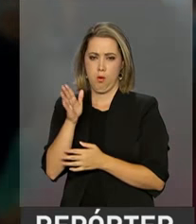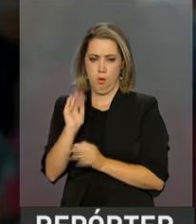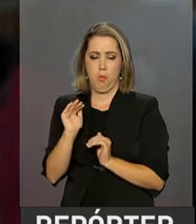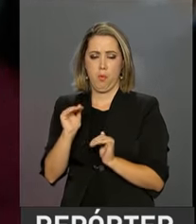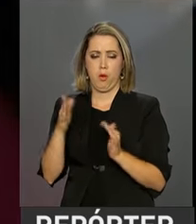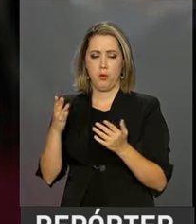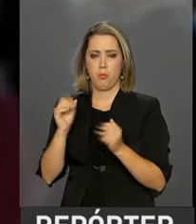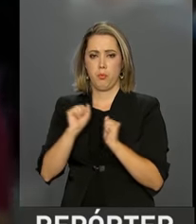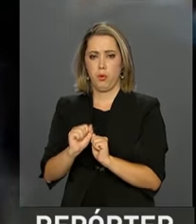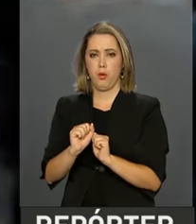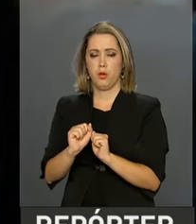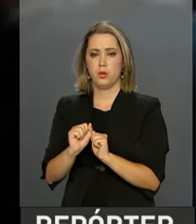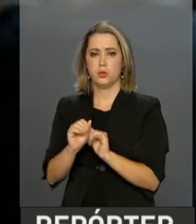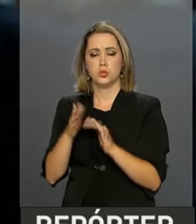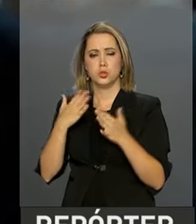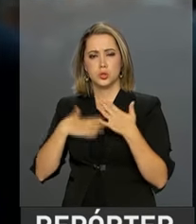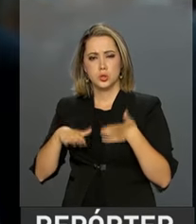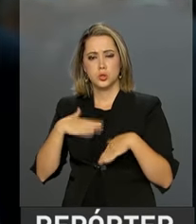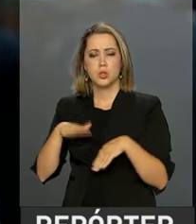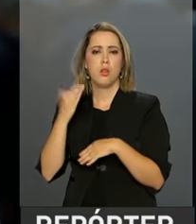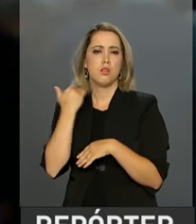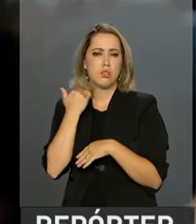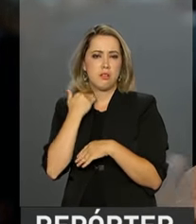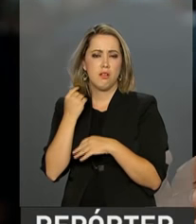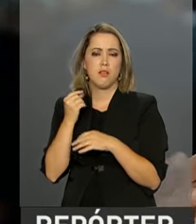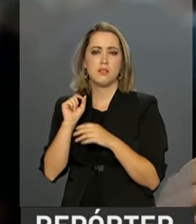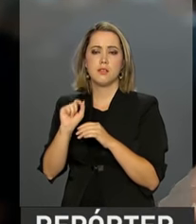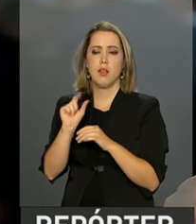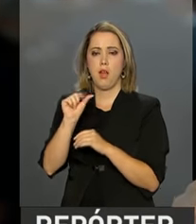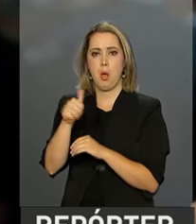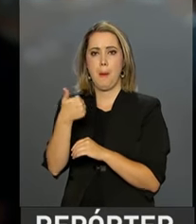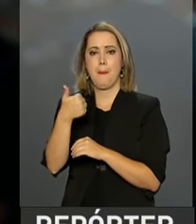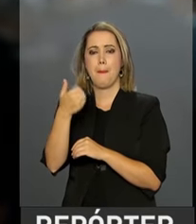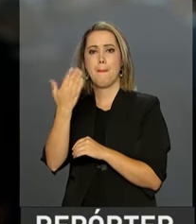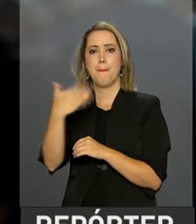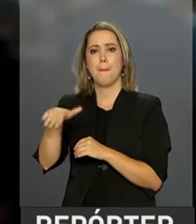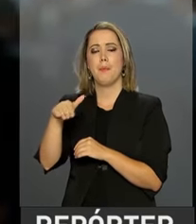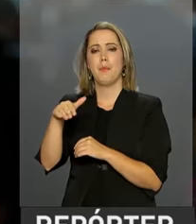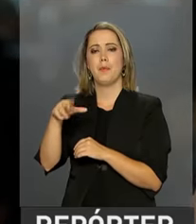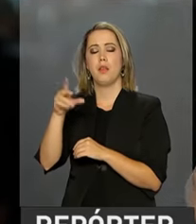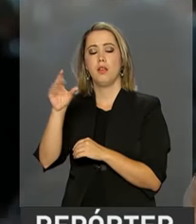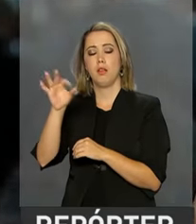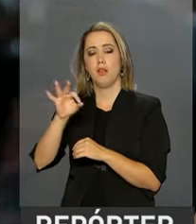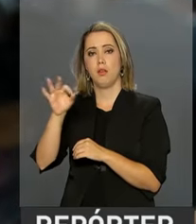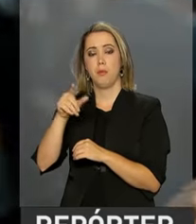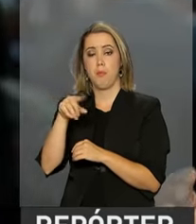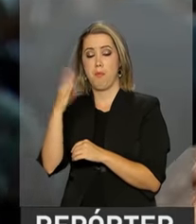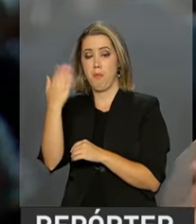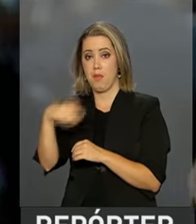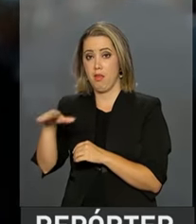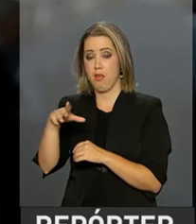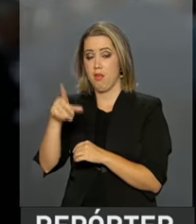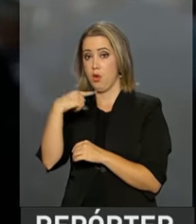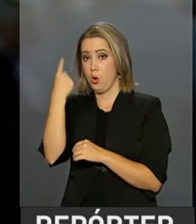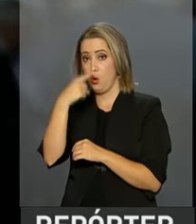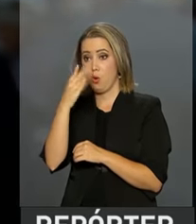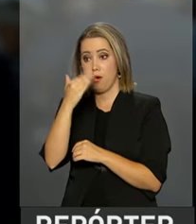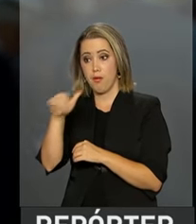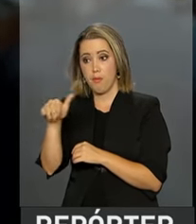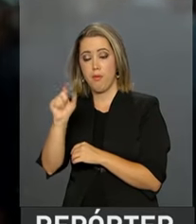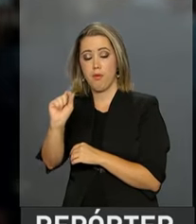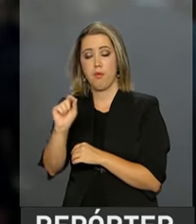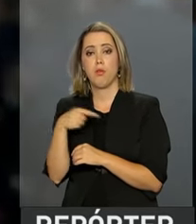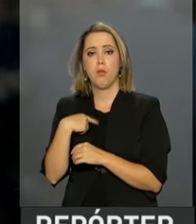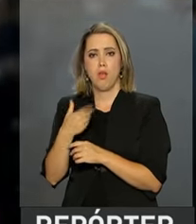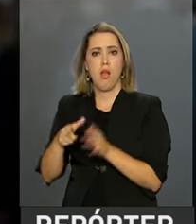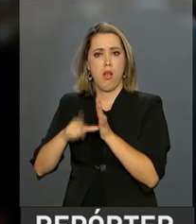Os empregados resolvem pedir para descansar meia hora menos ao meio-dia para sair meia hora antes, no fim da tarde.